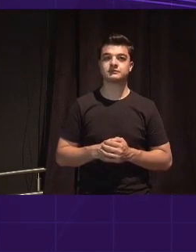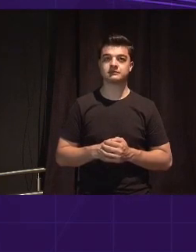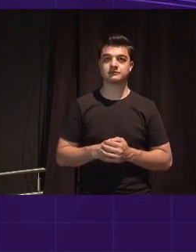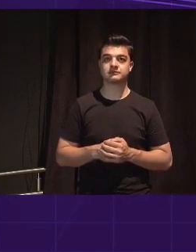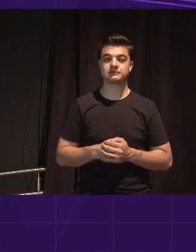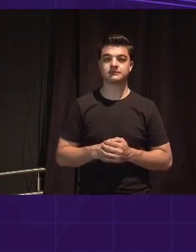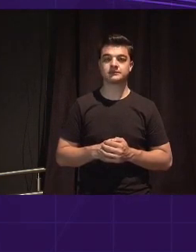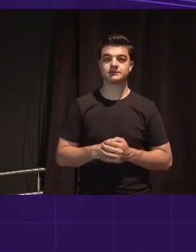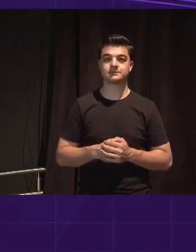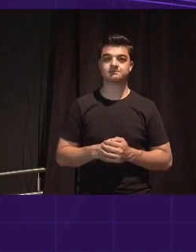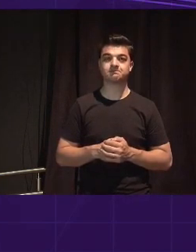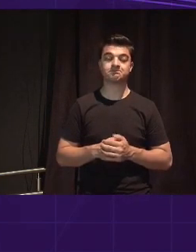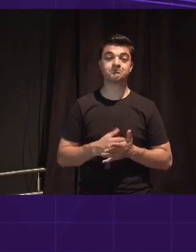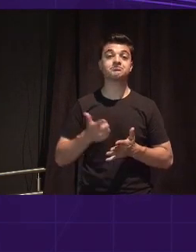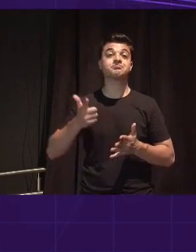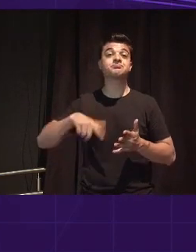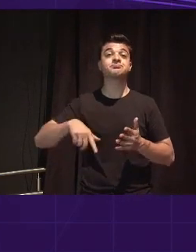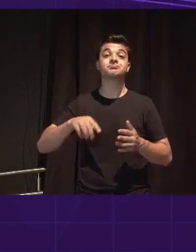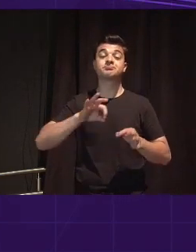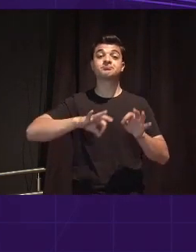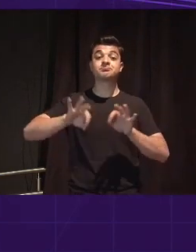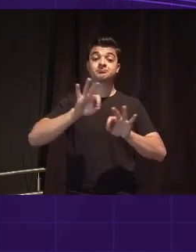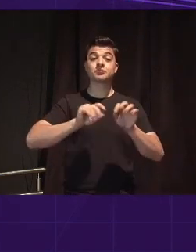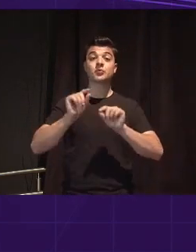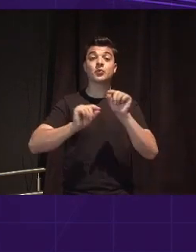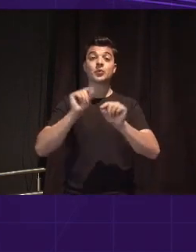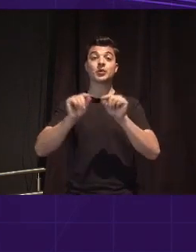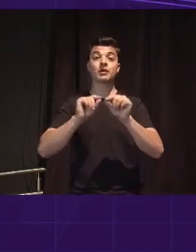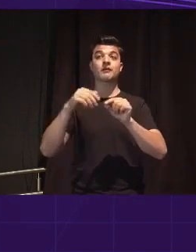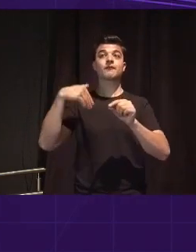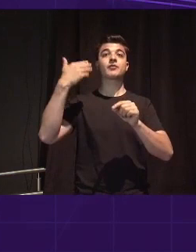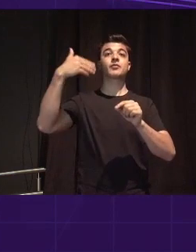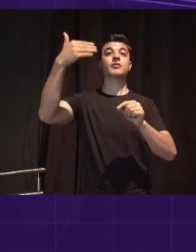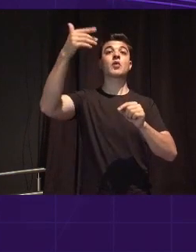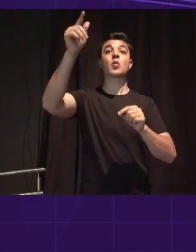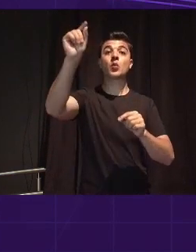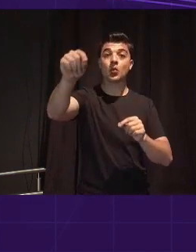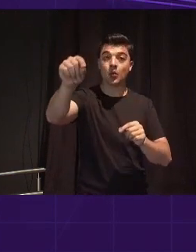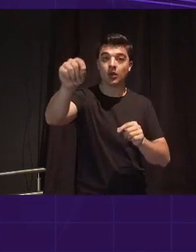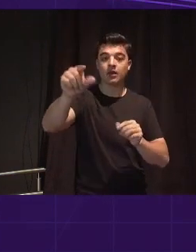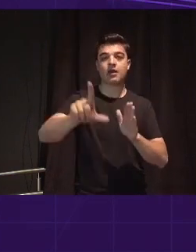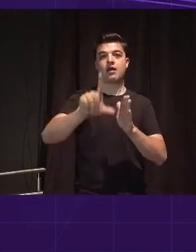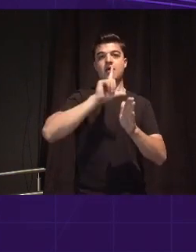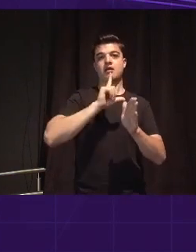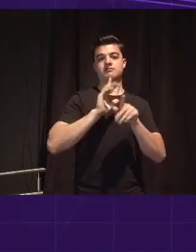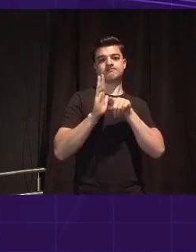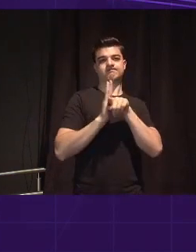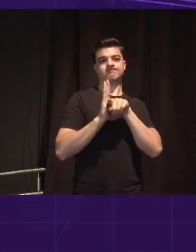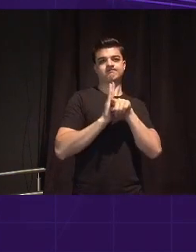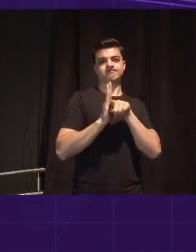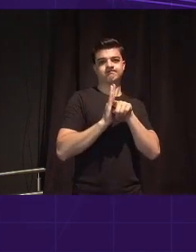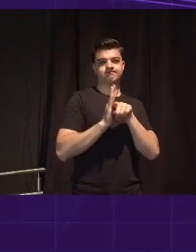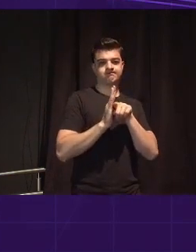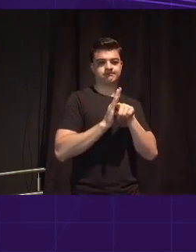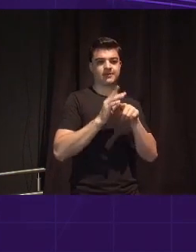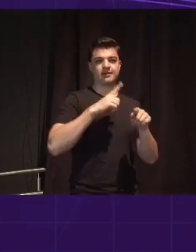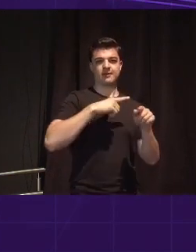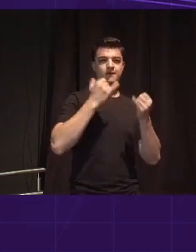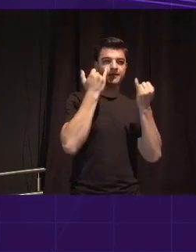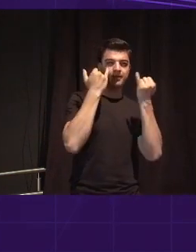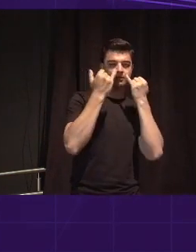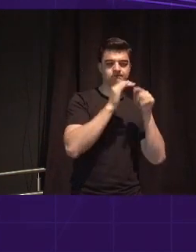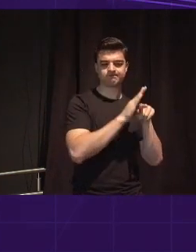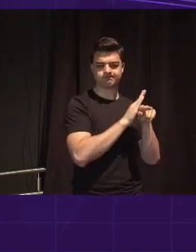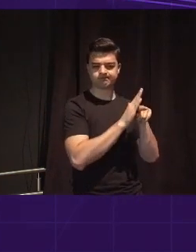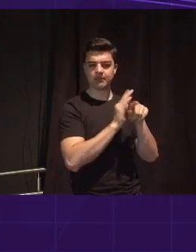A gente trouxe métricas de previsibilidade e a gente ensinou todo mundo a falar sobre isso, né? Não que a gente já não falasse isso lá em